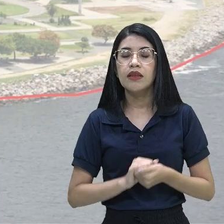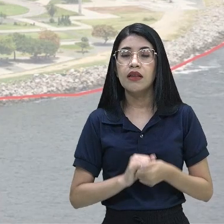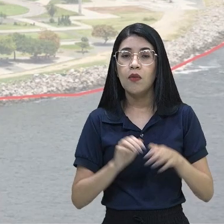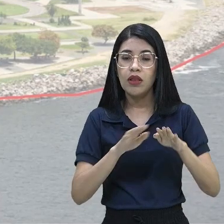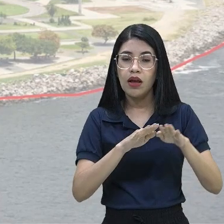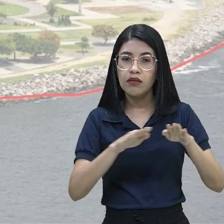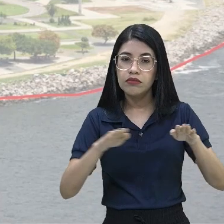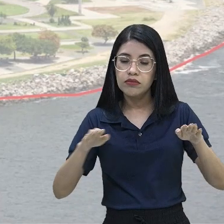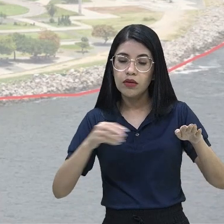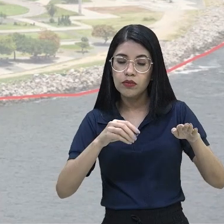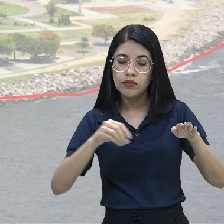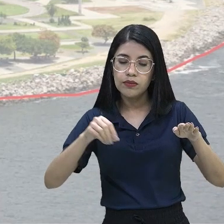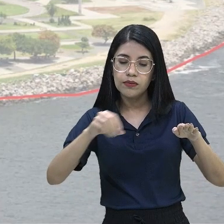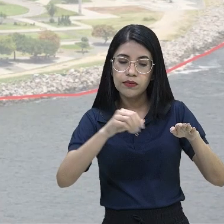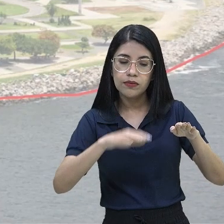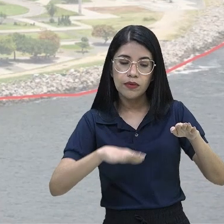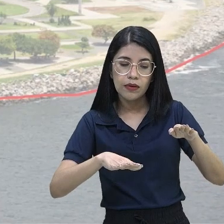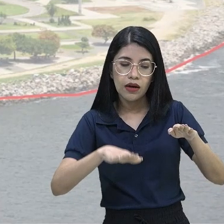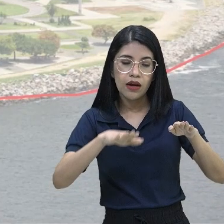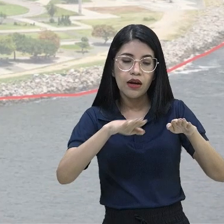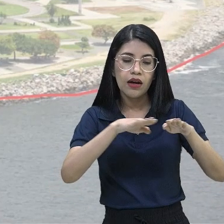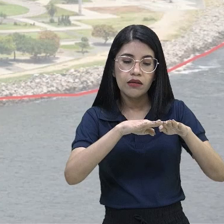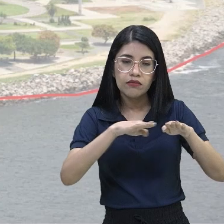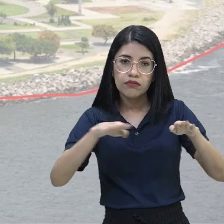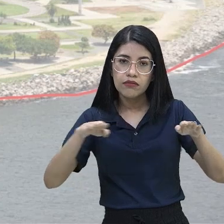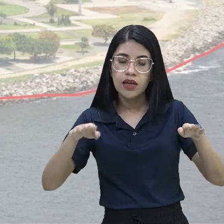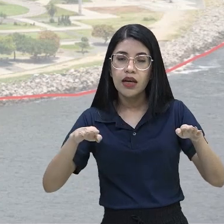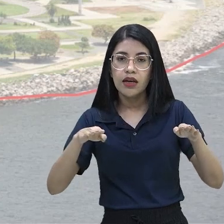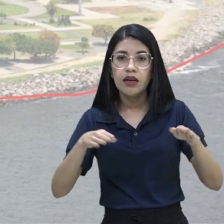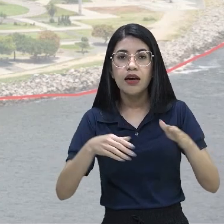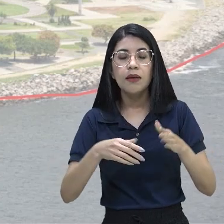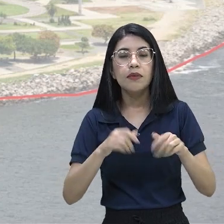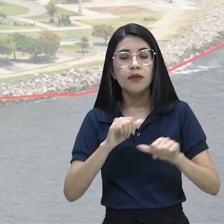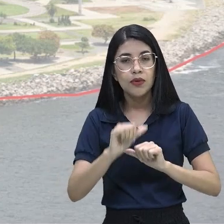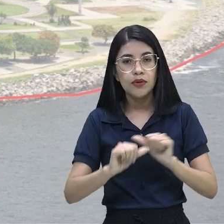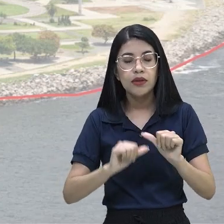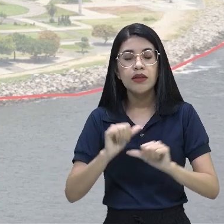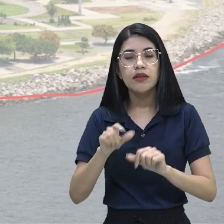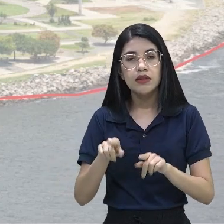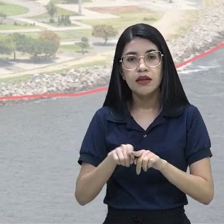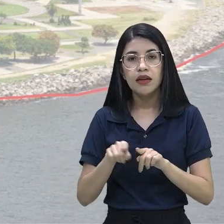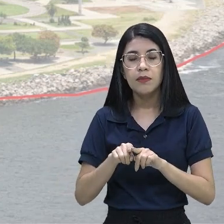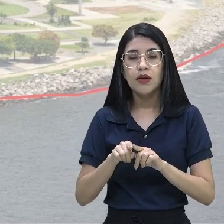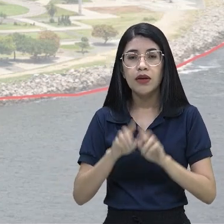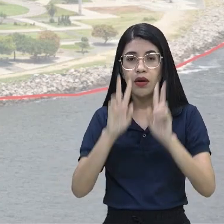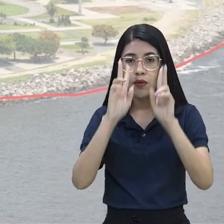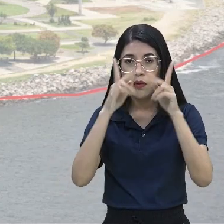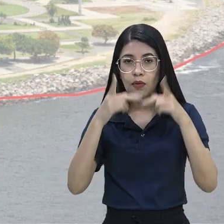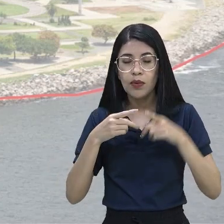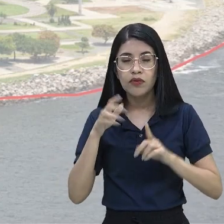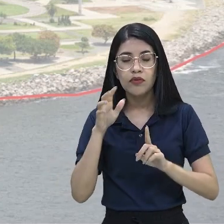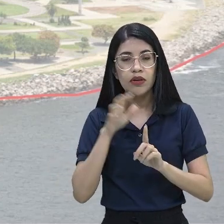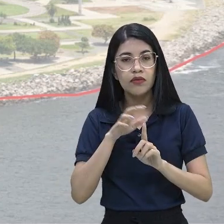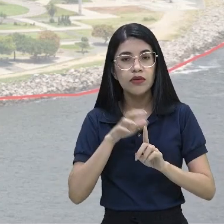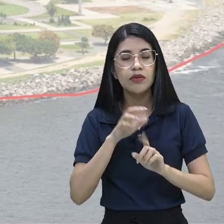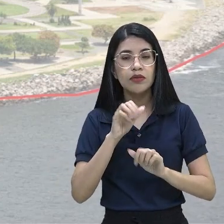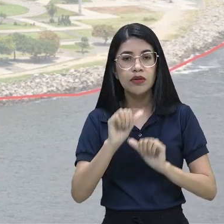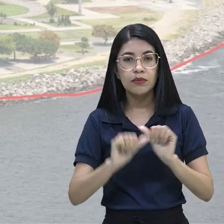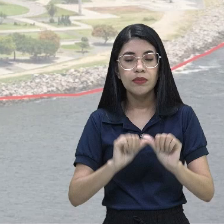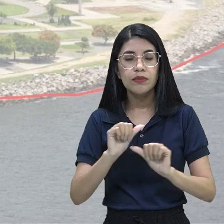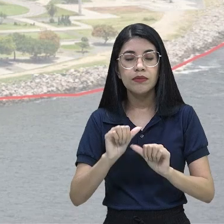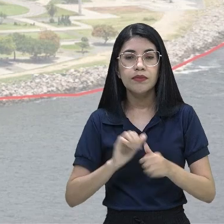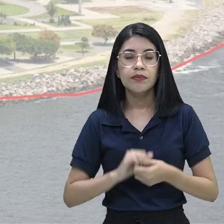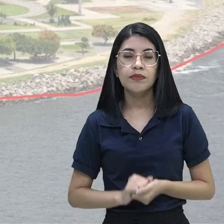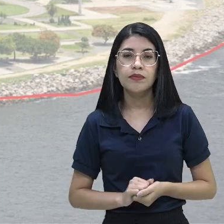passou também por uma modificação, né? Onde teve aí um agente, né, responsável pela modificação,